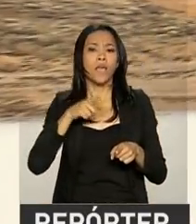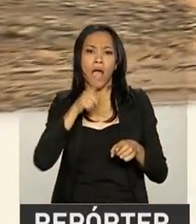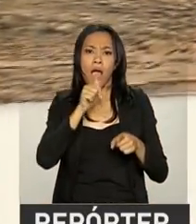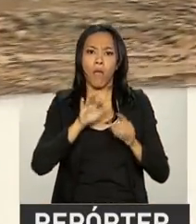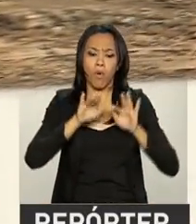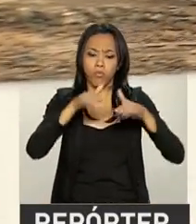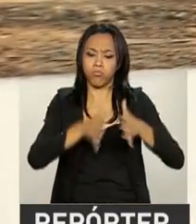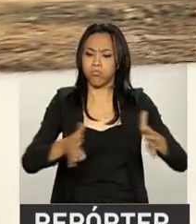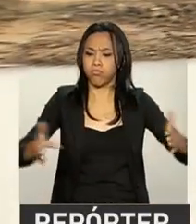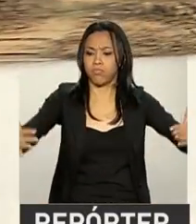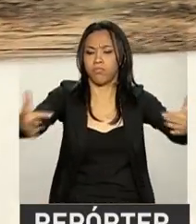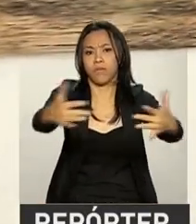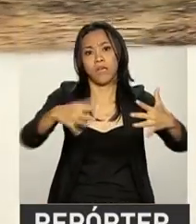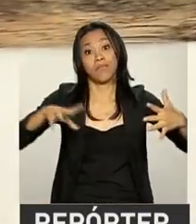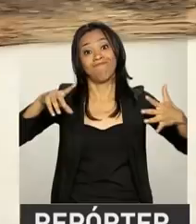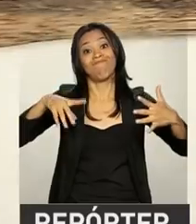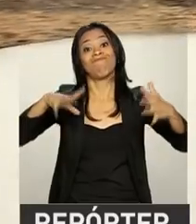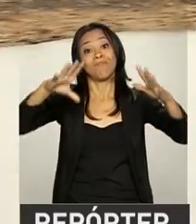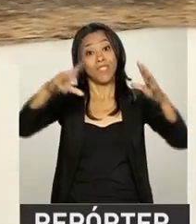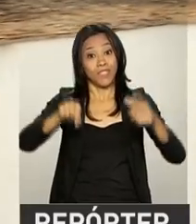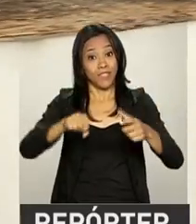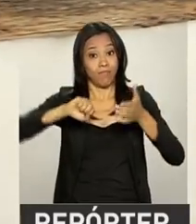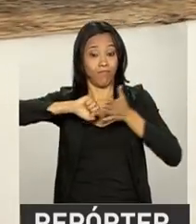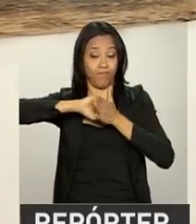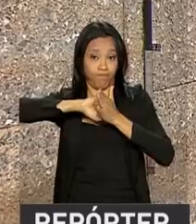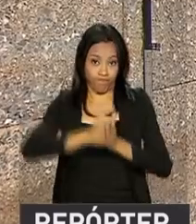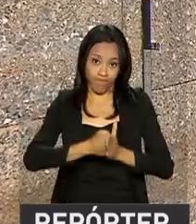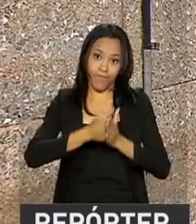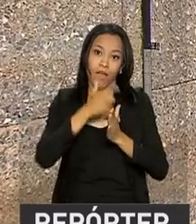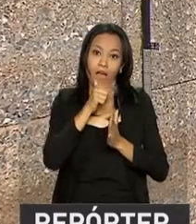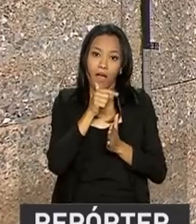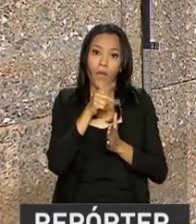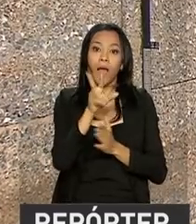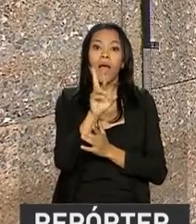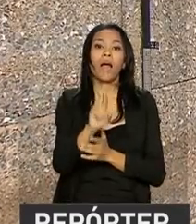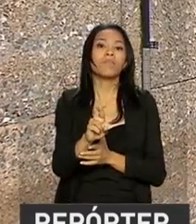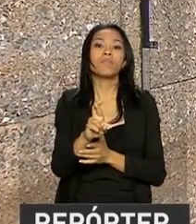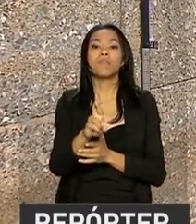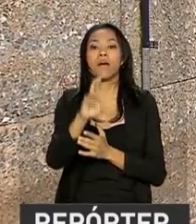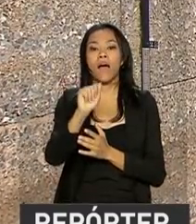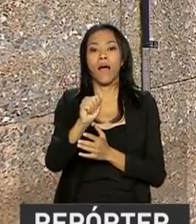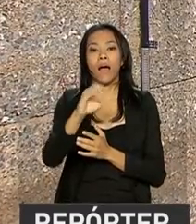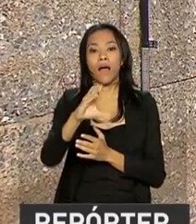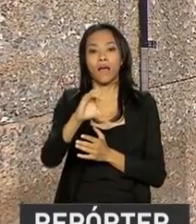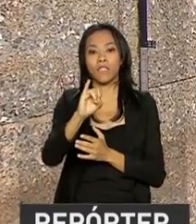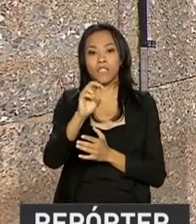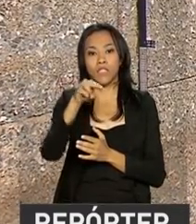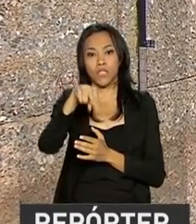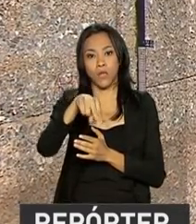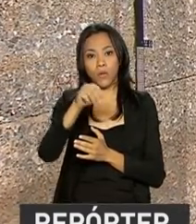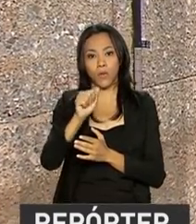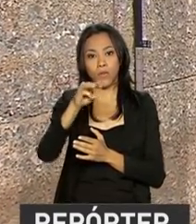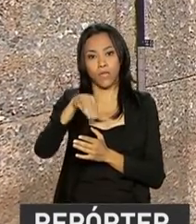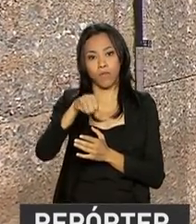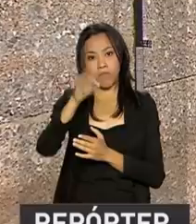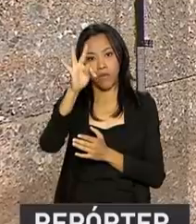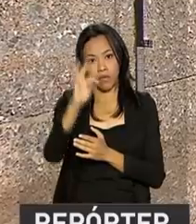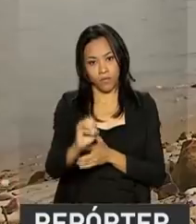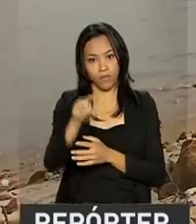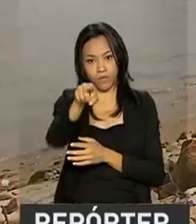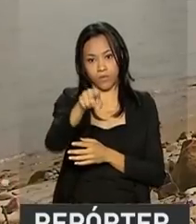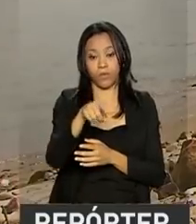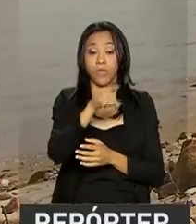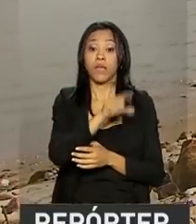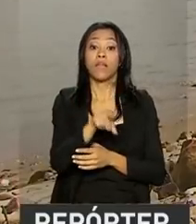local autoriza o racionamento em sistema de rodízio. 3 milhões de moradores das 31 regiões